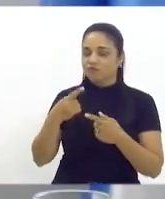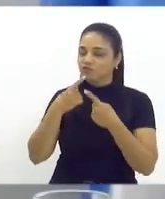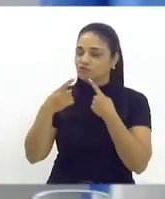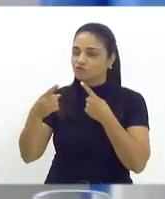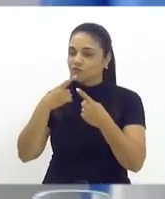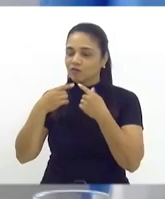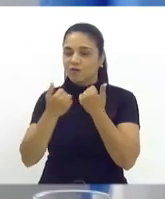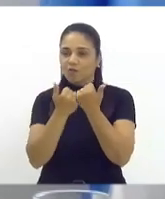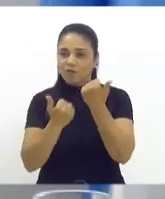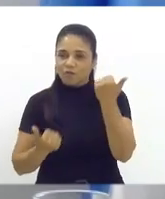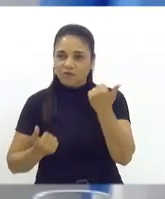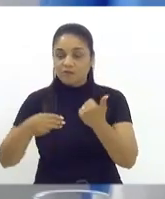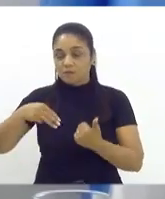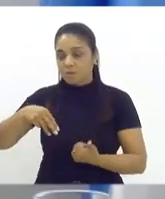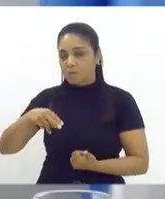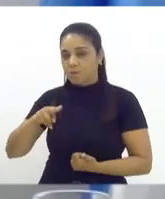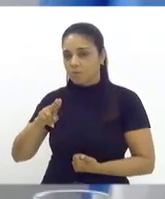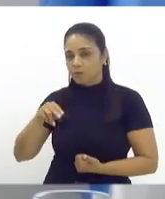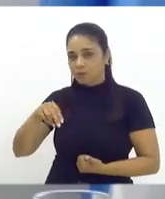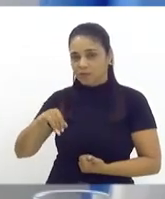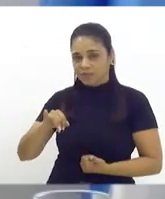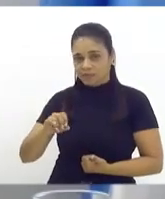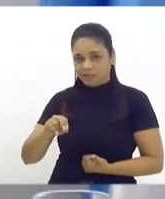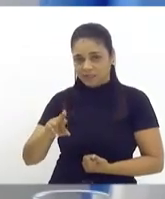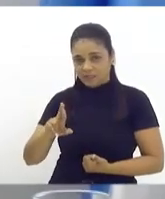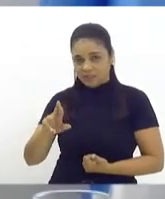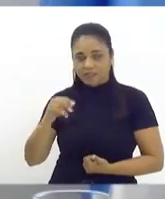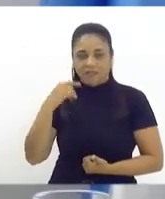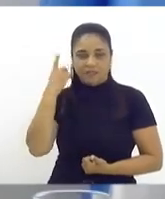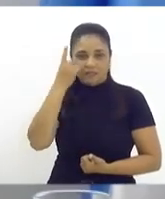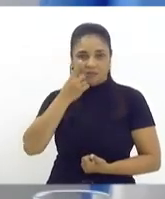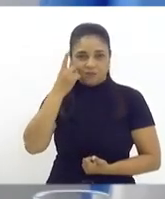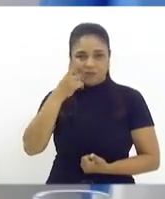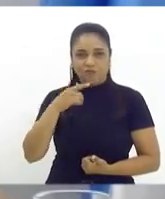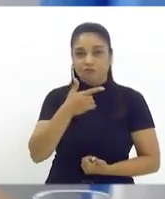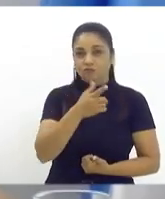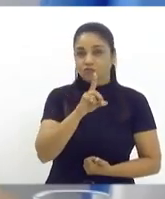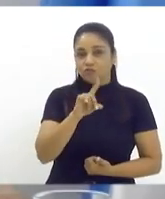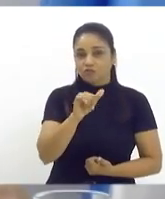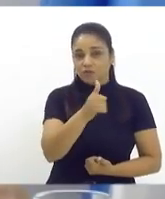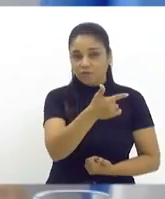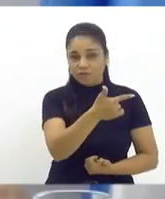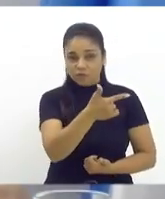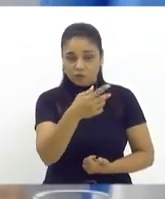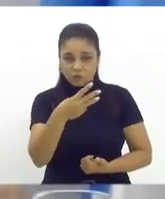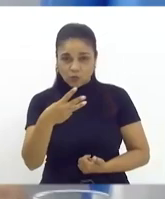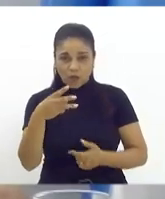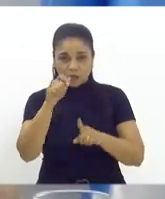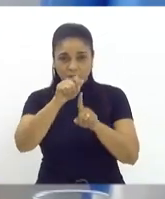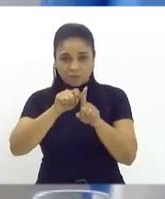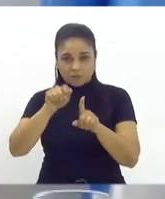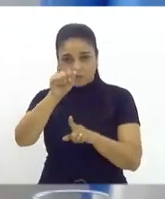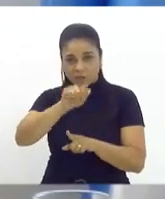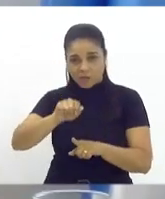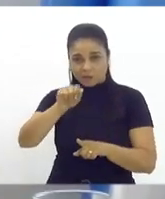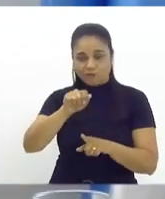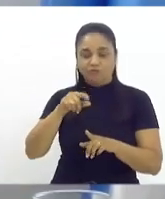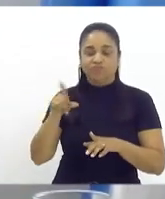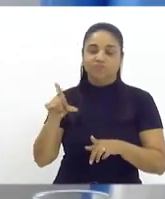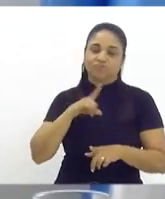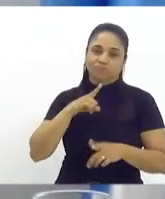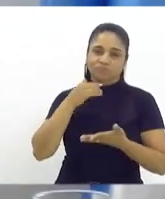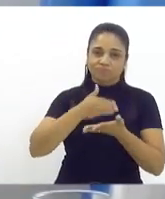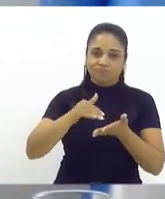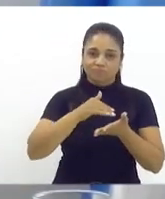é deputado munir no dia 24 de agosto teremos o secretário de estado da Polícia Civil aqui conosco